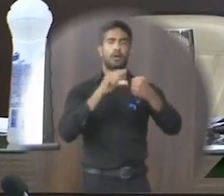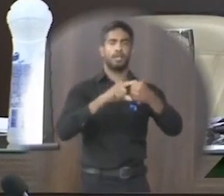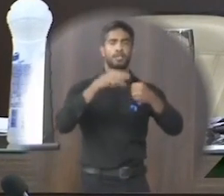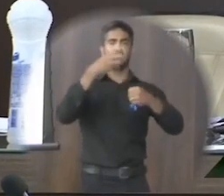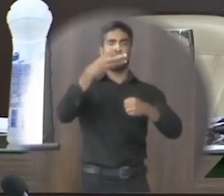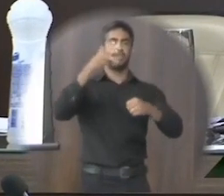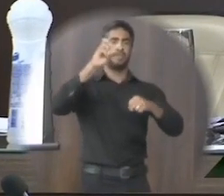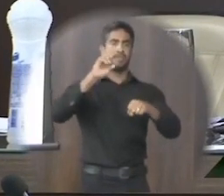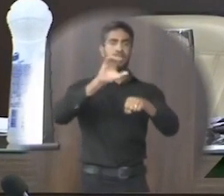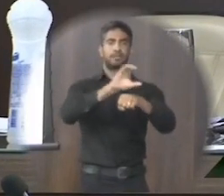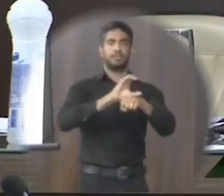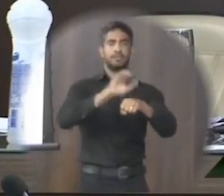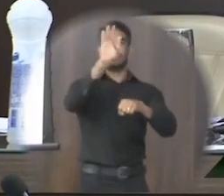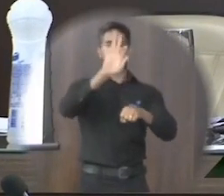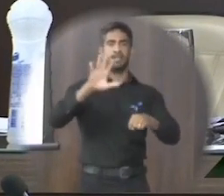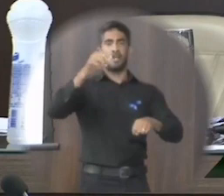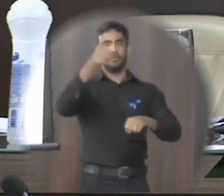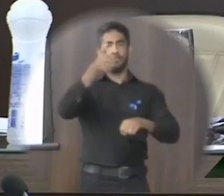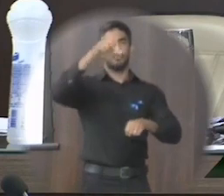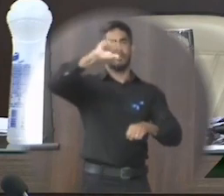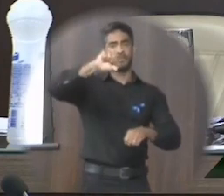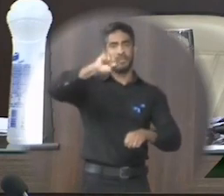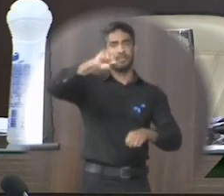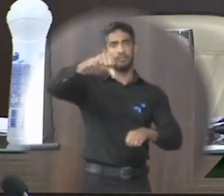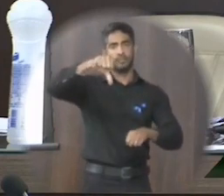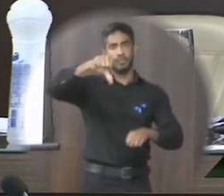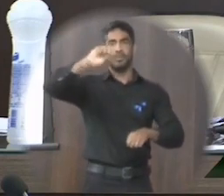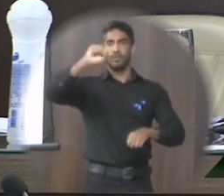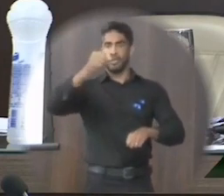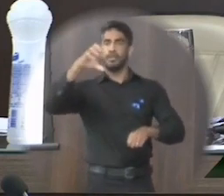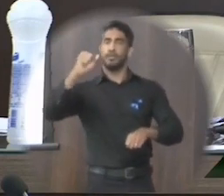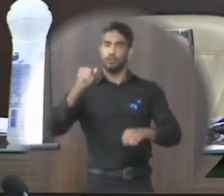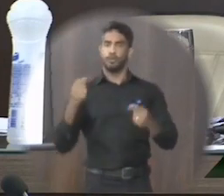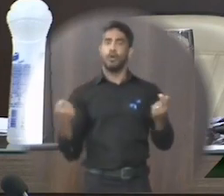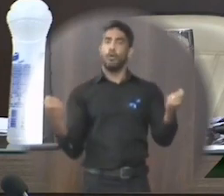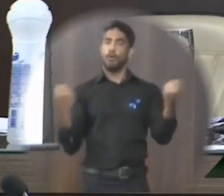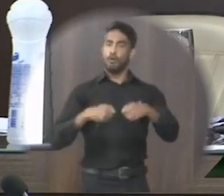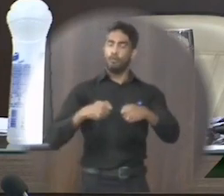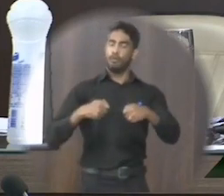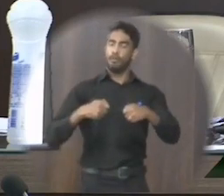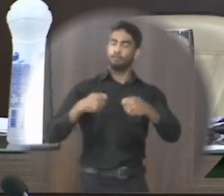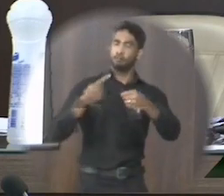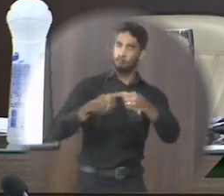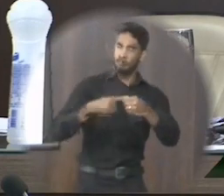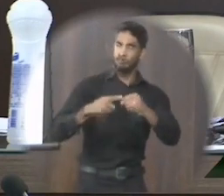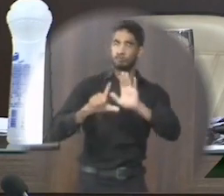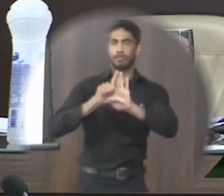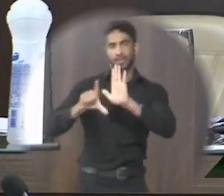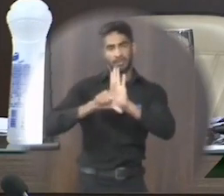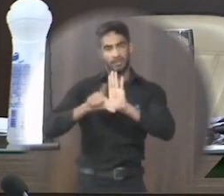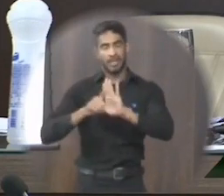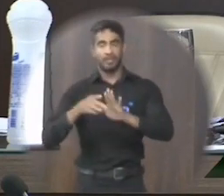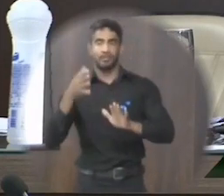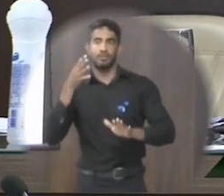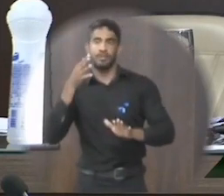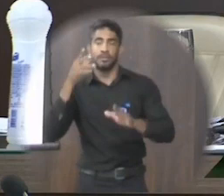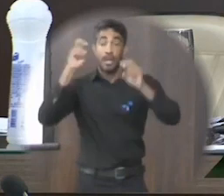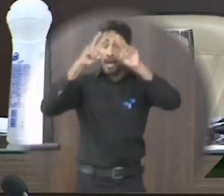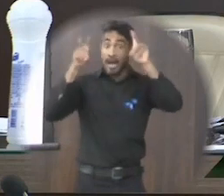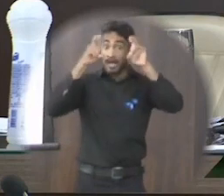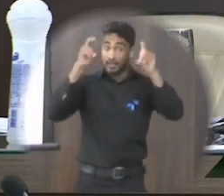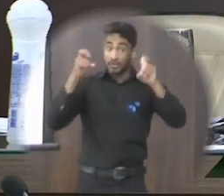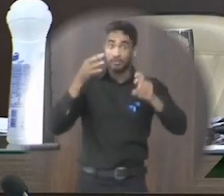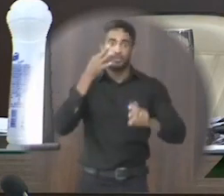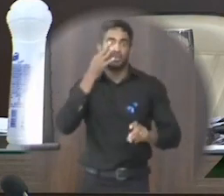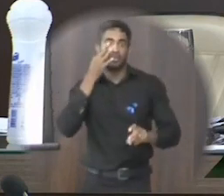inciso 1º da Constituição Federal de 1988. Compete aos municípios legislar sobre assuntos de interesse local.